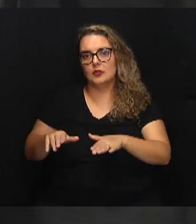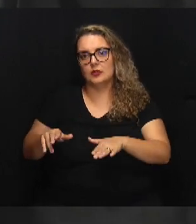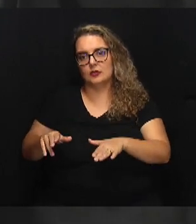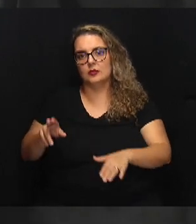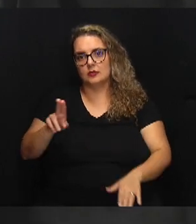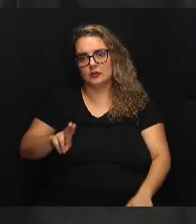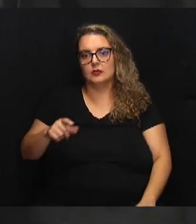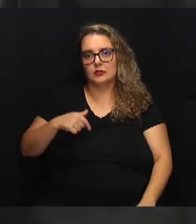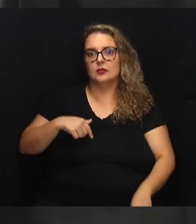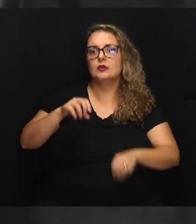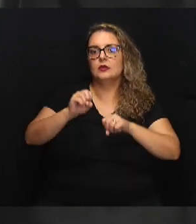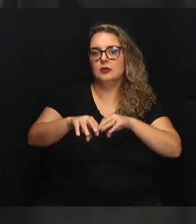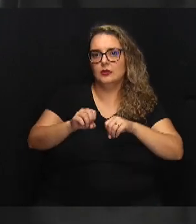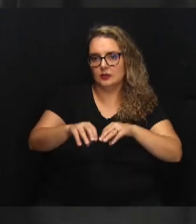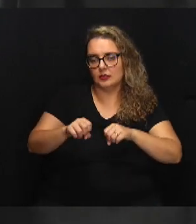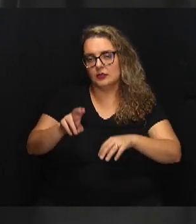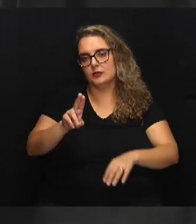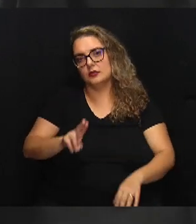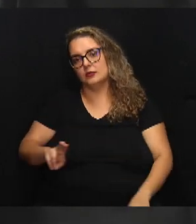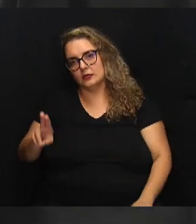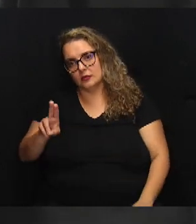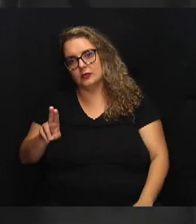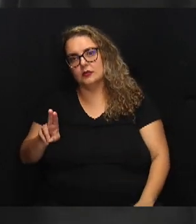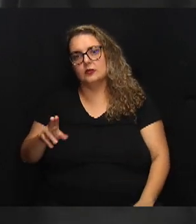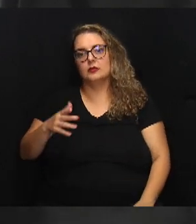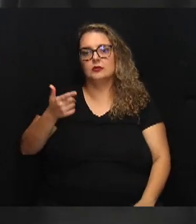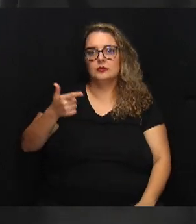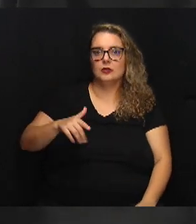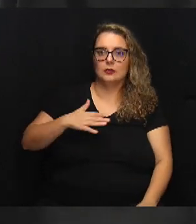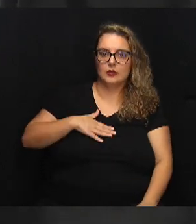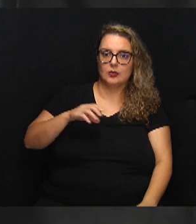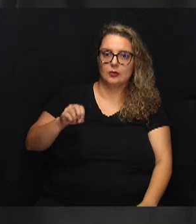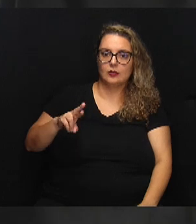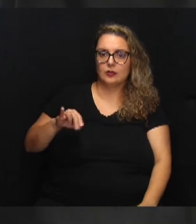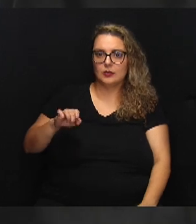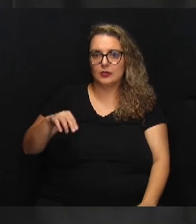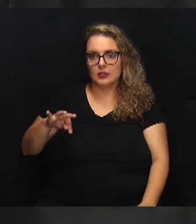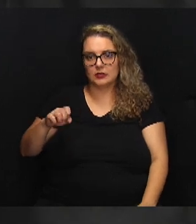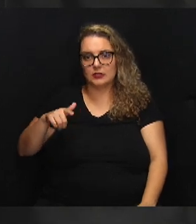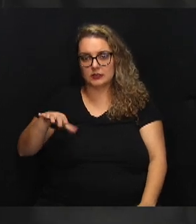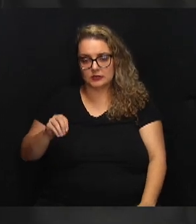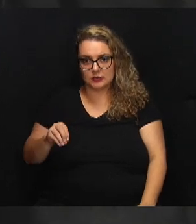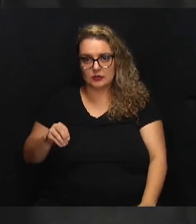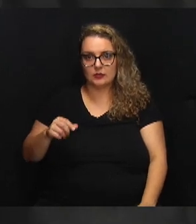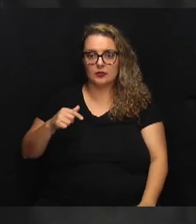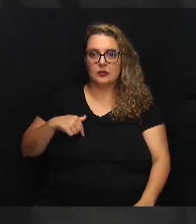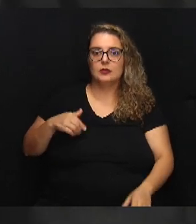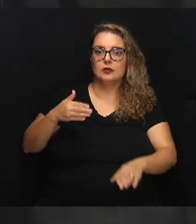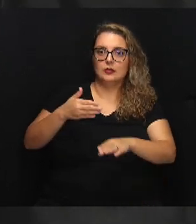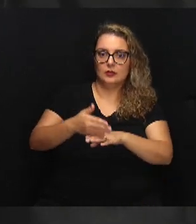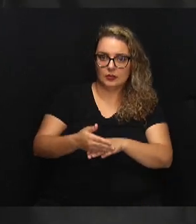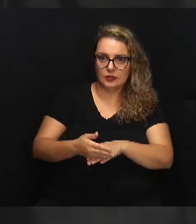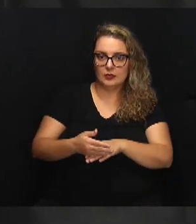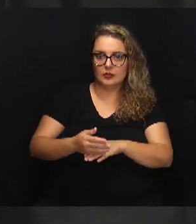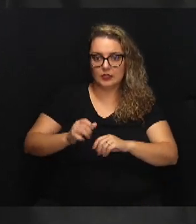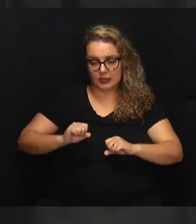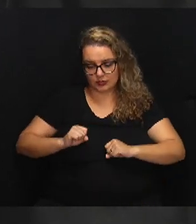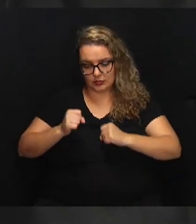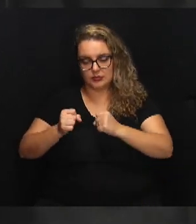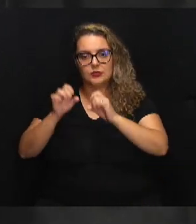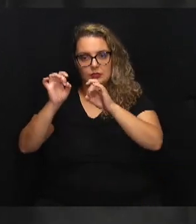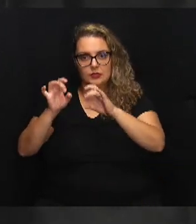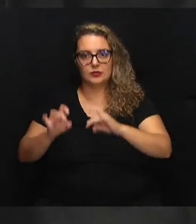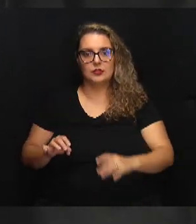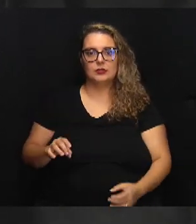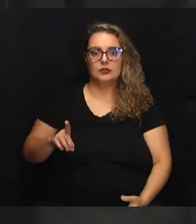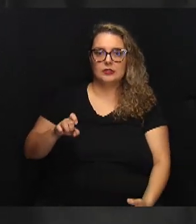dar aulas na universidade, continuar as minhas orientações. Lá eu ingressei no regime de dedicação exclusiva, que a gente fala,